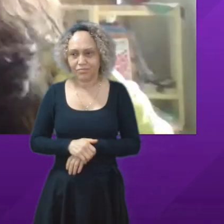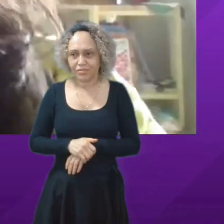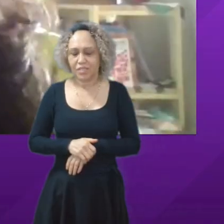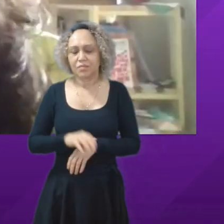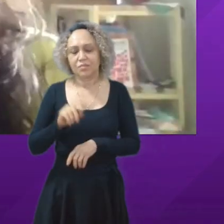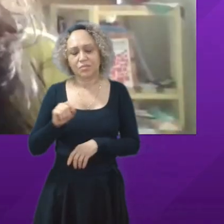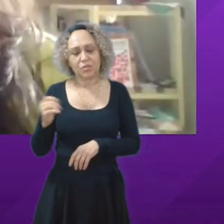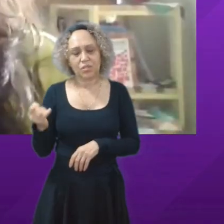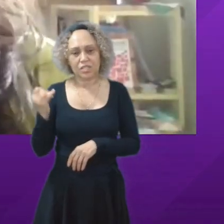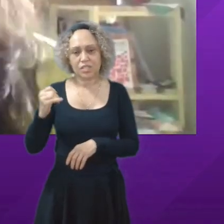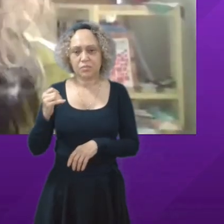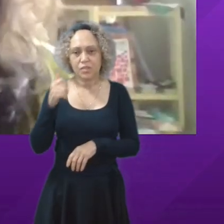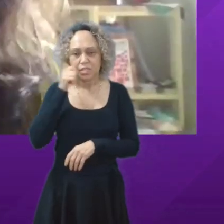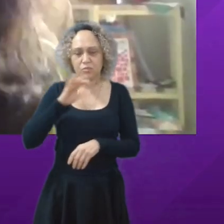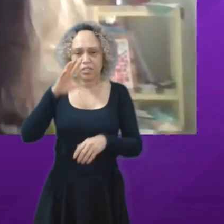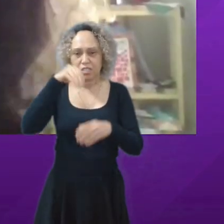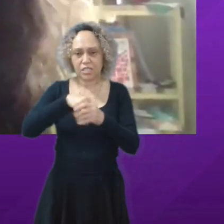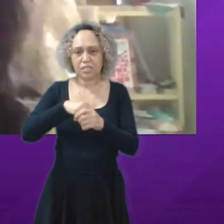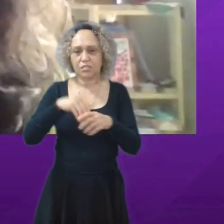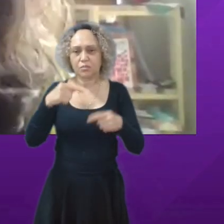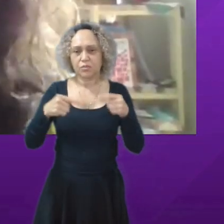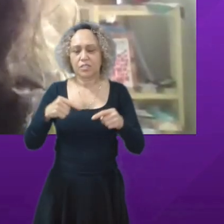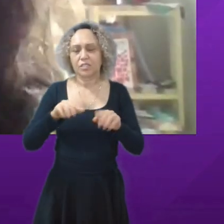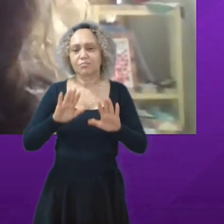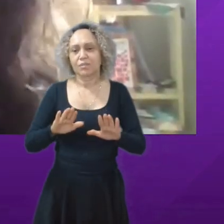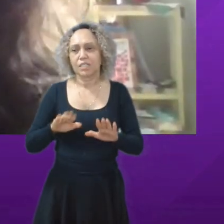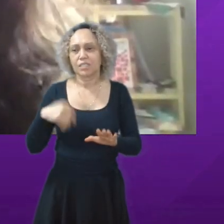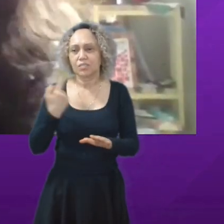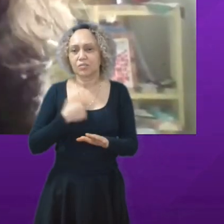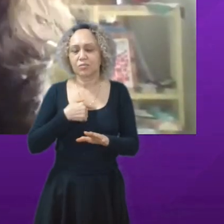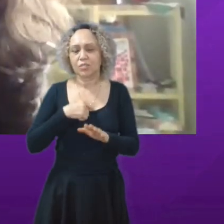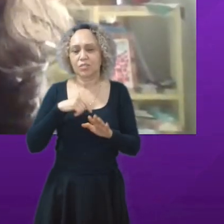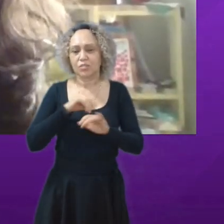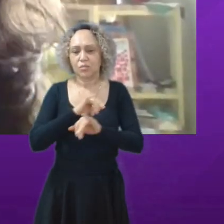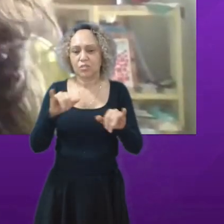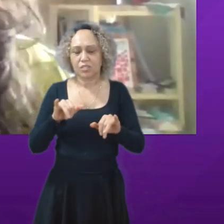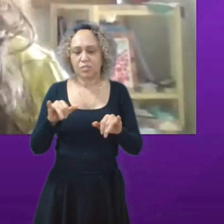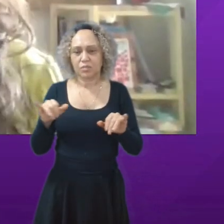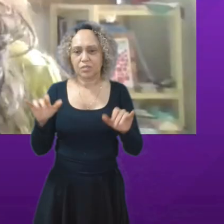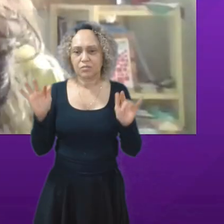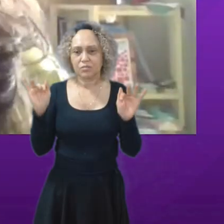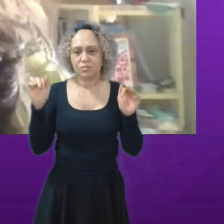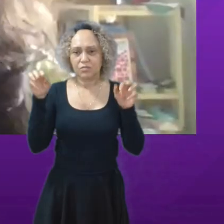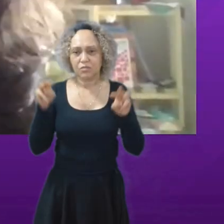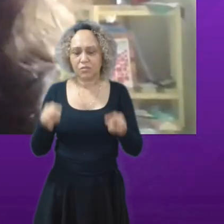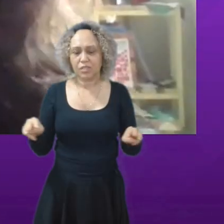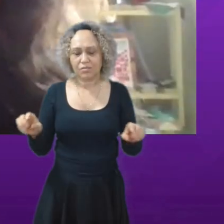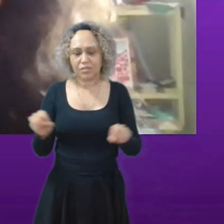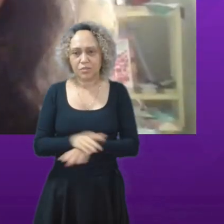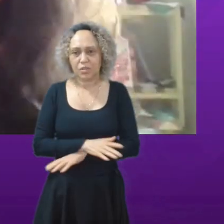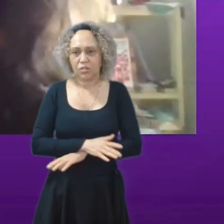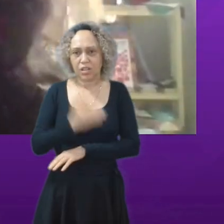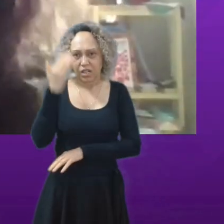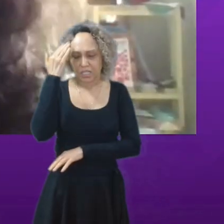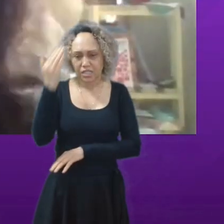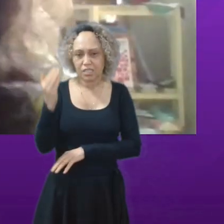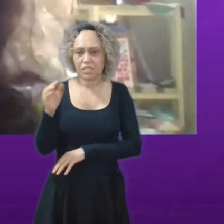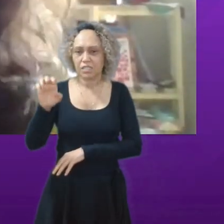política. Mas, infelizmente, nosso programa chegou ao fim hoje. Eu agradeço a Evelyn e a Tati, agradeço toda a equipe do Elas por